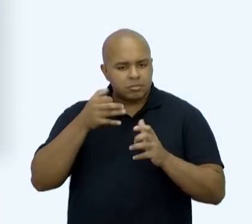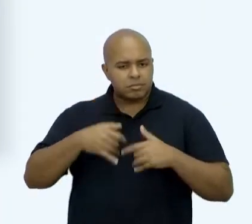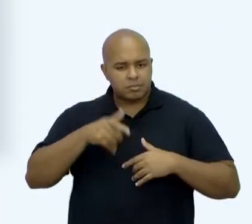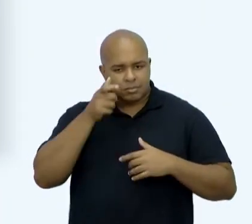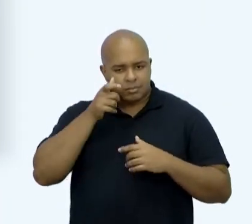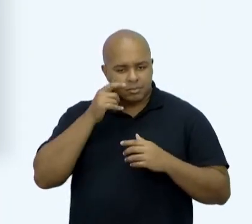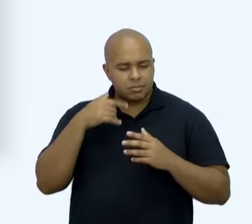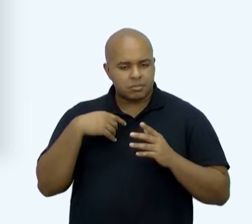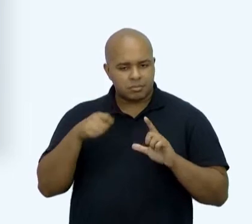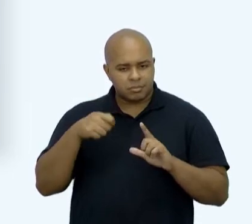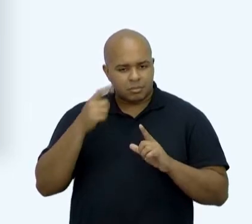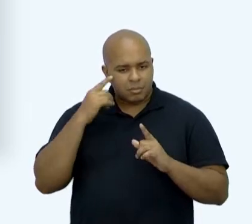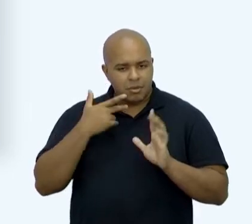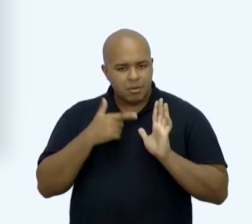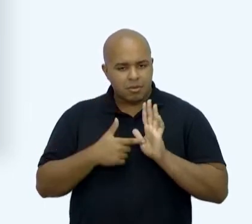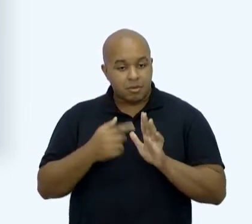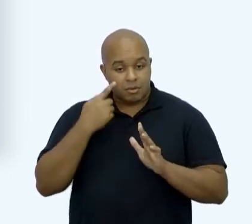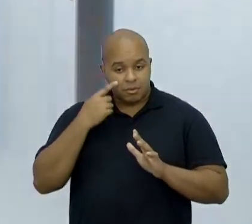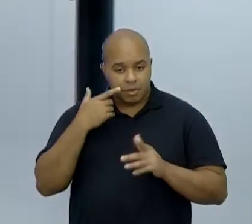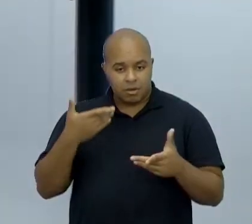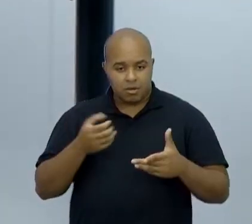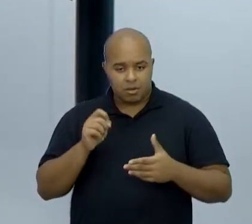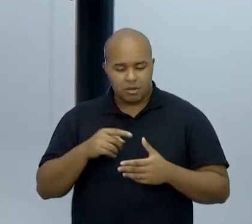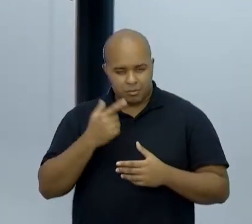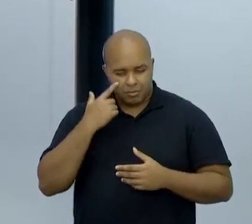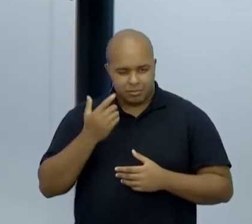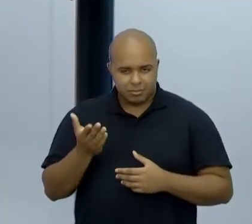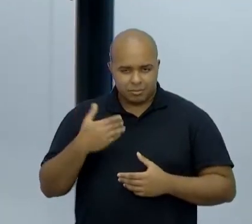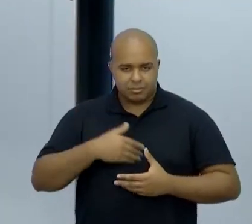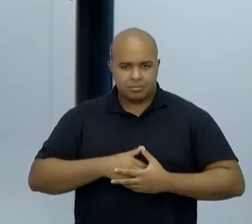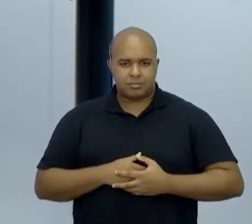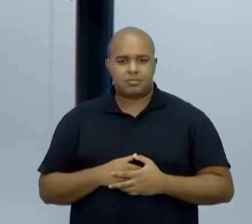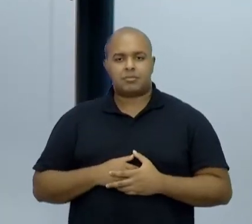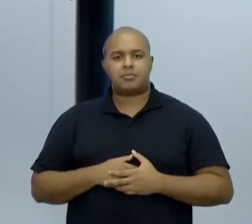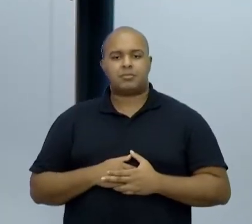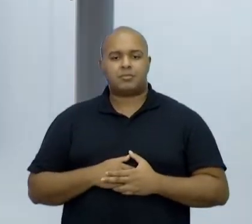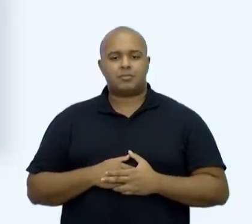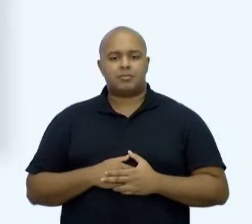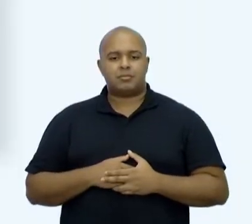interessante aí que eu encontrei e a gente vai assistir agora. Vamos nessa?